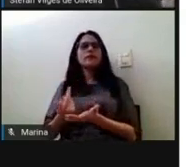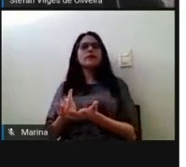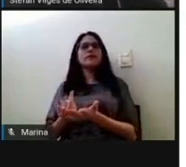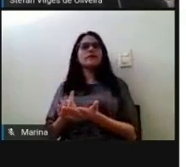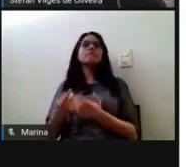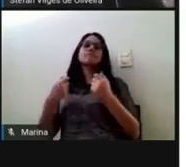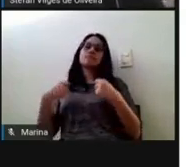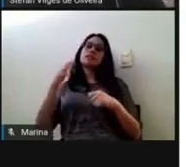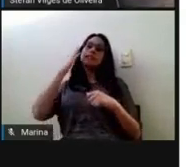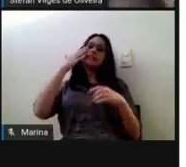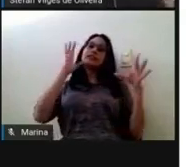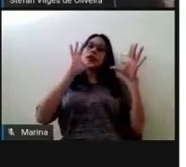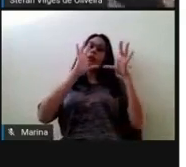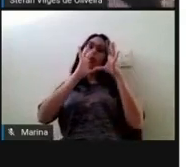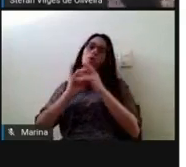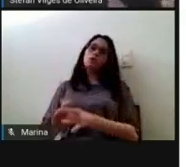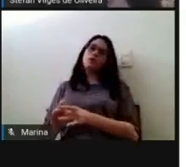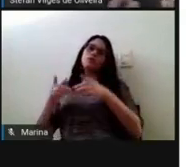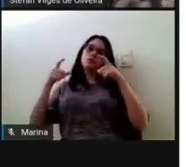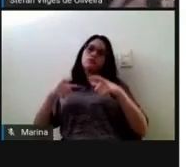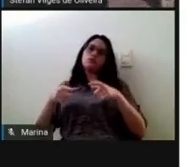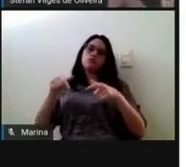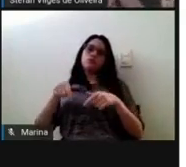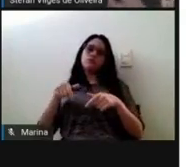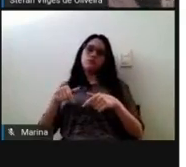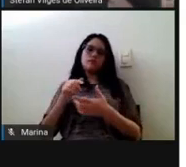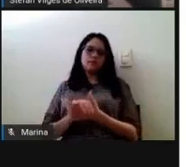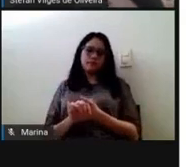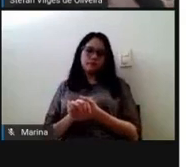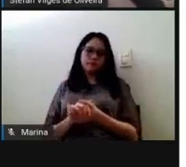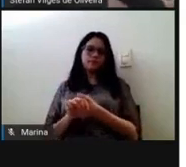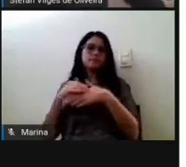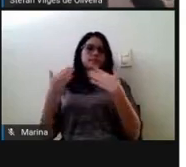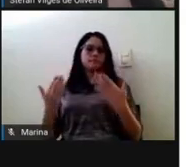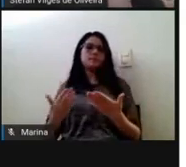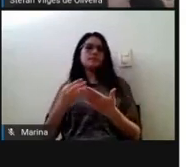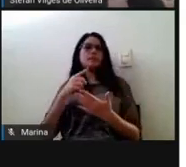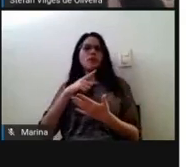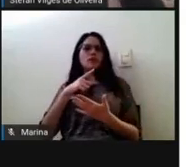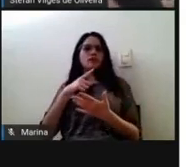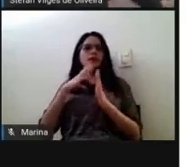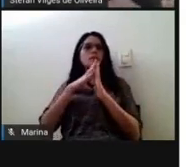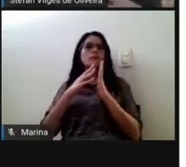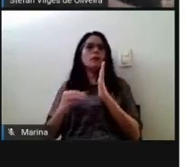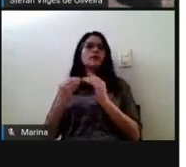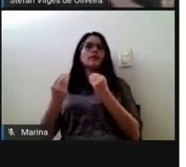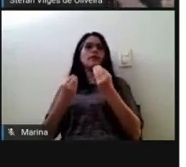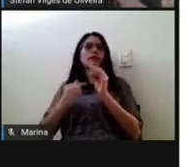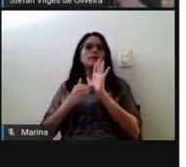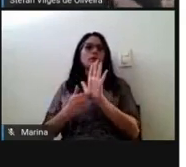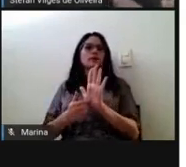nosso contexto local. Nesse sentido, nós temos um modelo de convergência